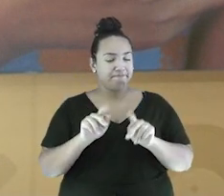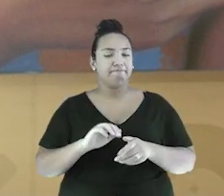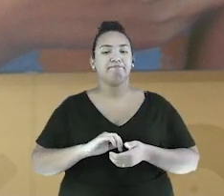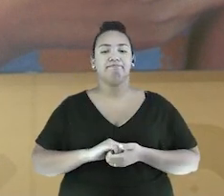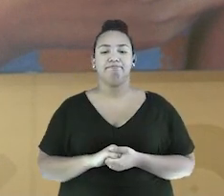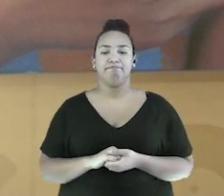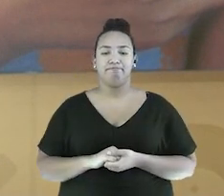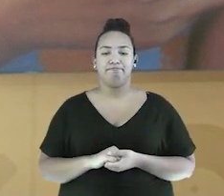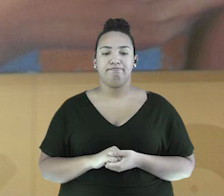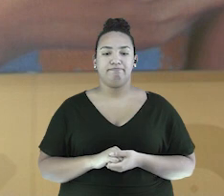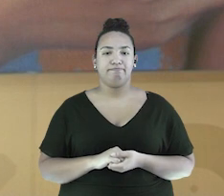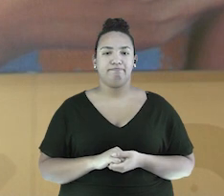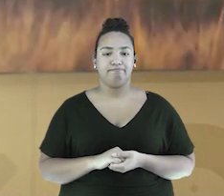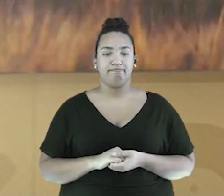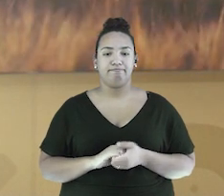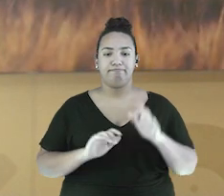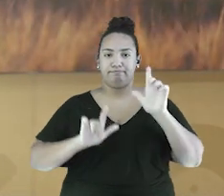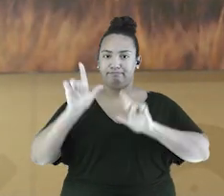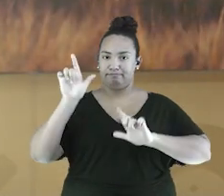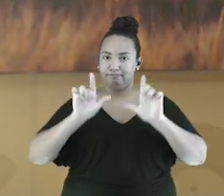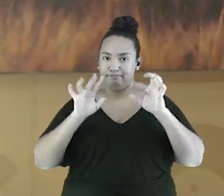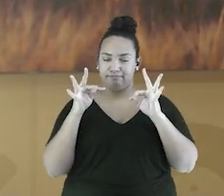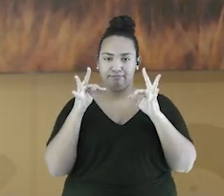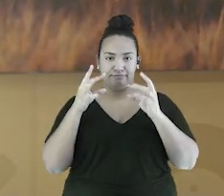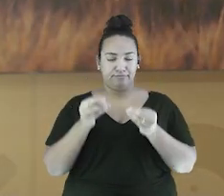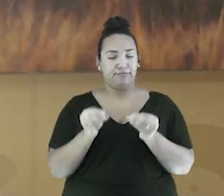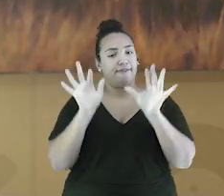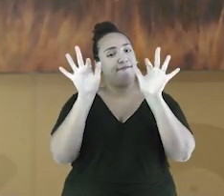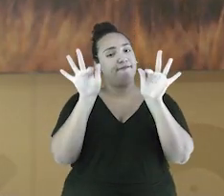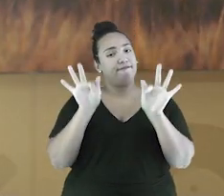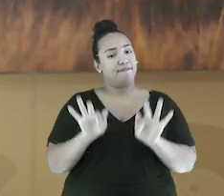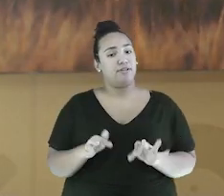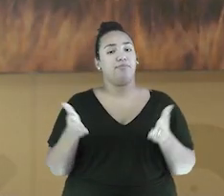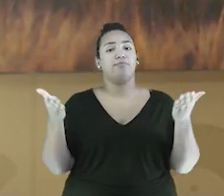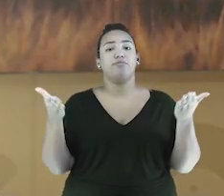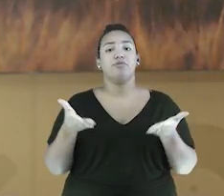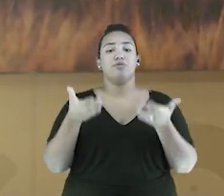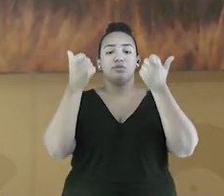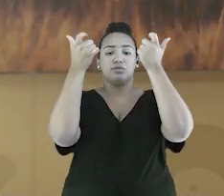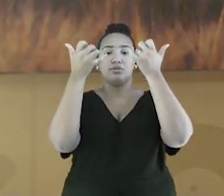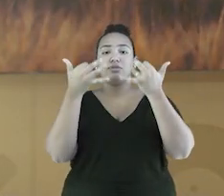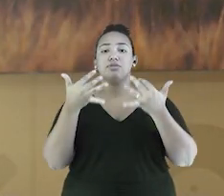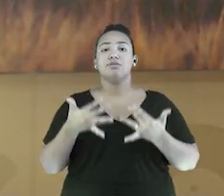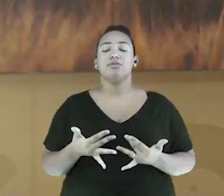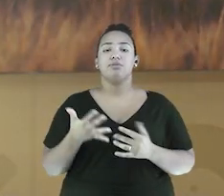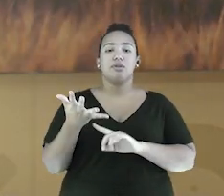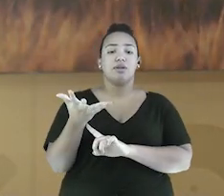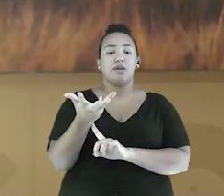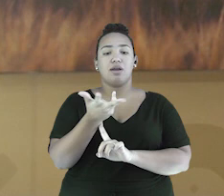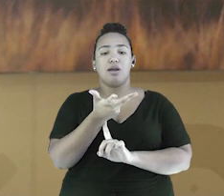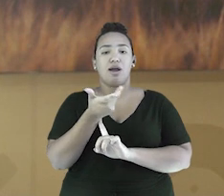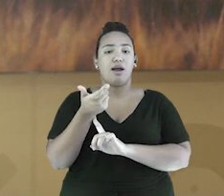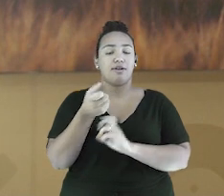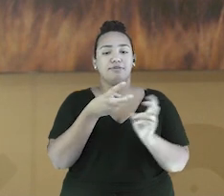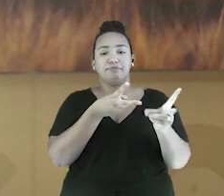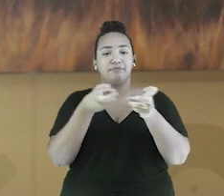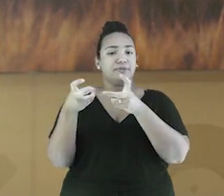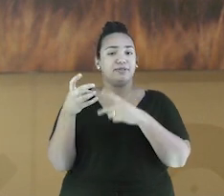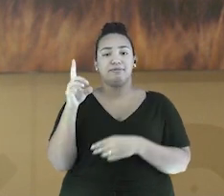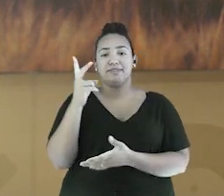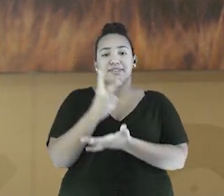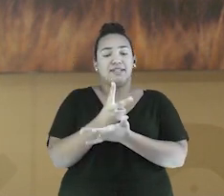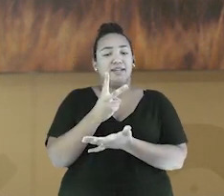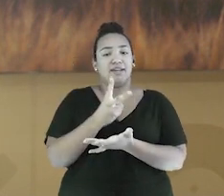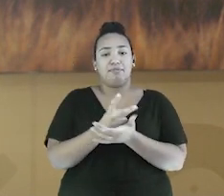vocês, hein? O Tudo TV está chegando ao fim e hoje falamos sobre como a arte está ao nosso redor o